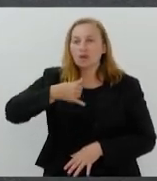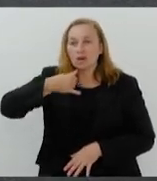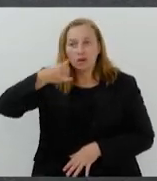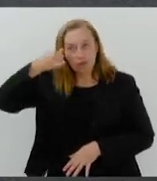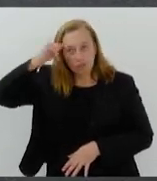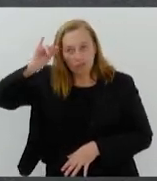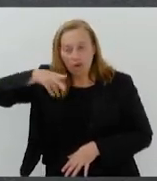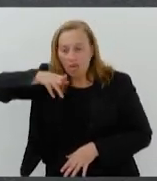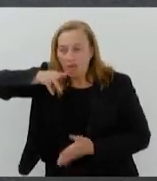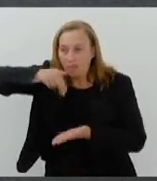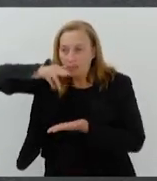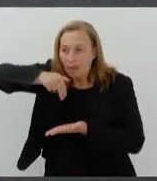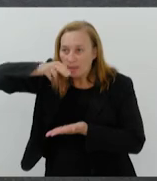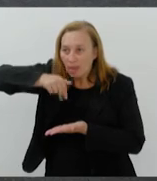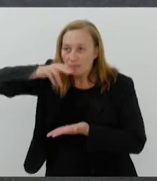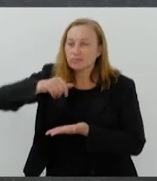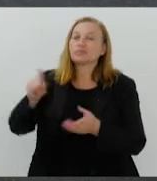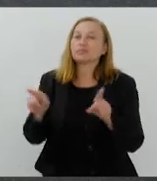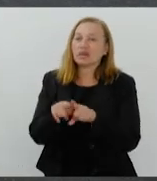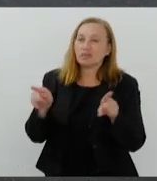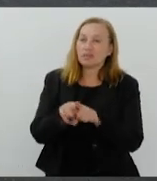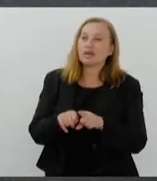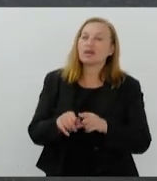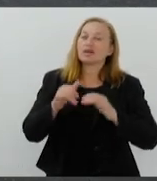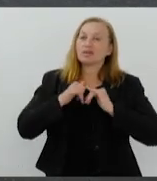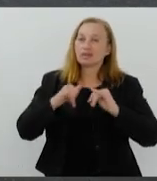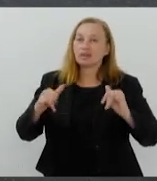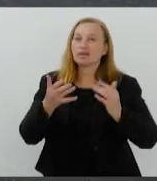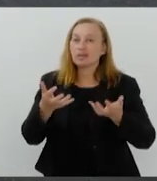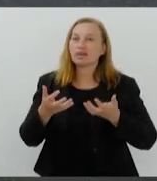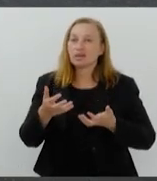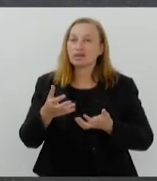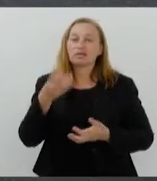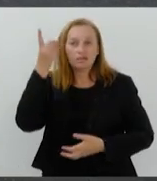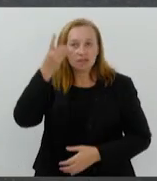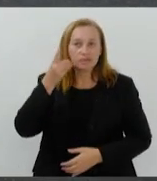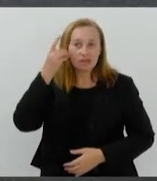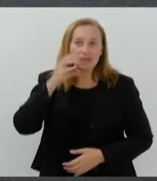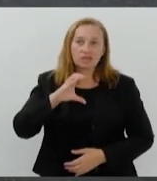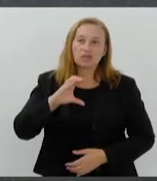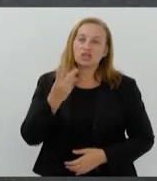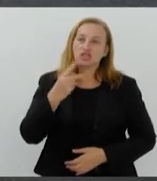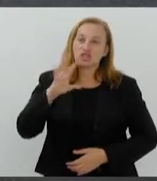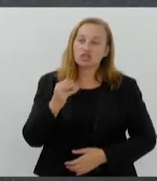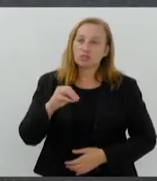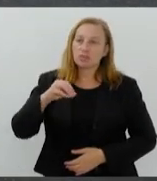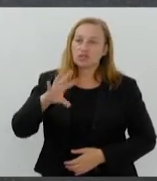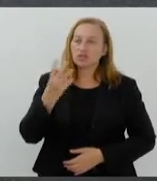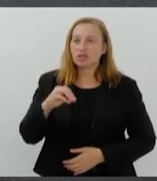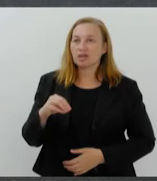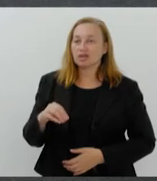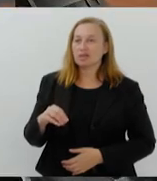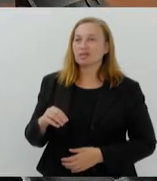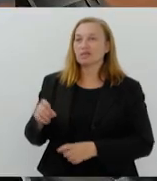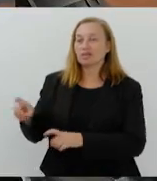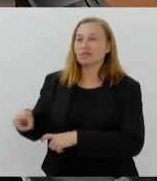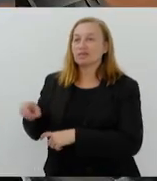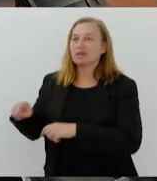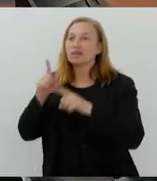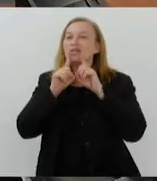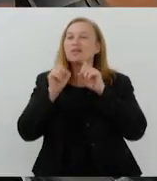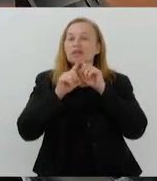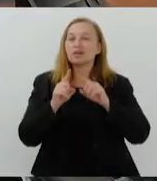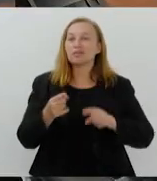beberem também. Não há contradição. Era esse recado que eu queria mandar ao nosso deputado fazendeiro de Macaé. Para discutir, tia